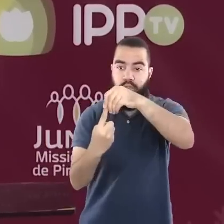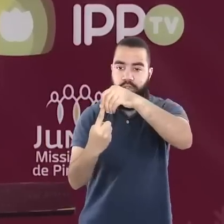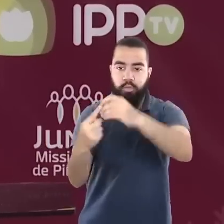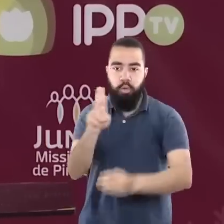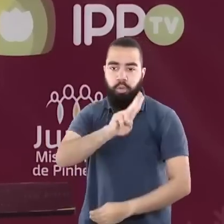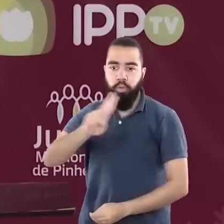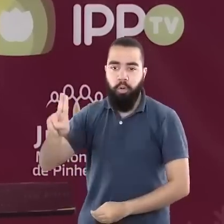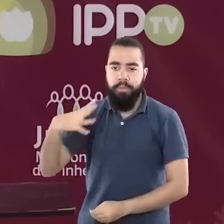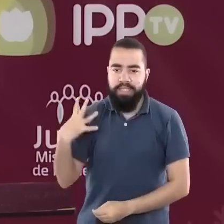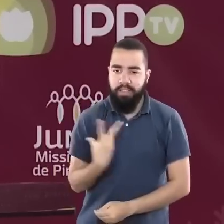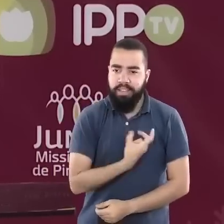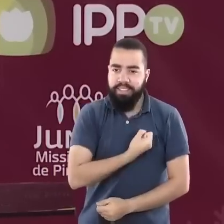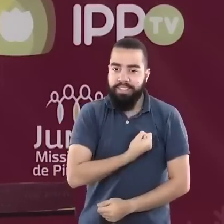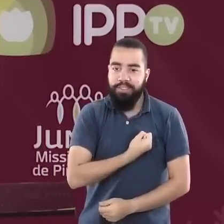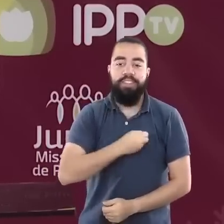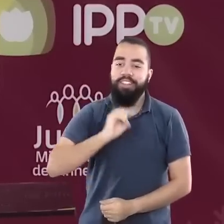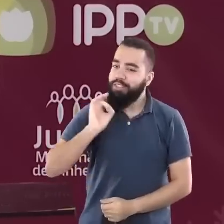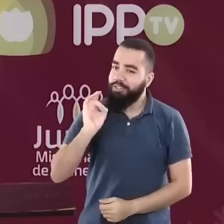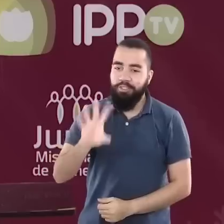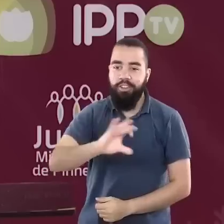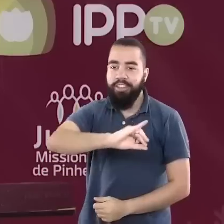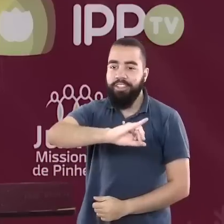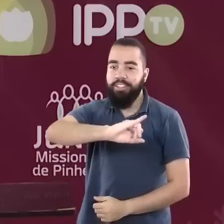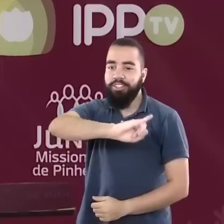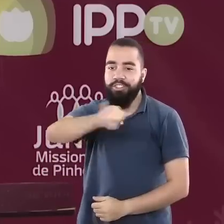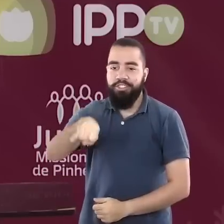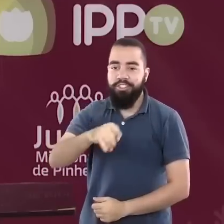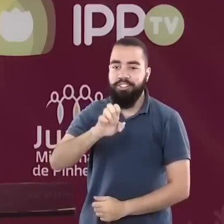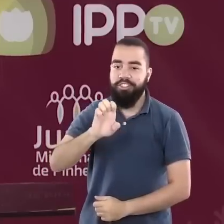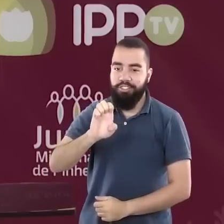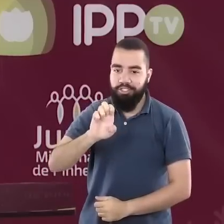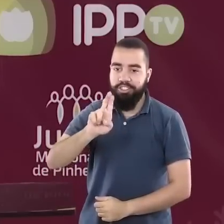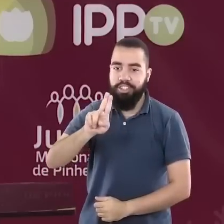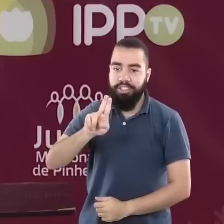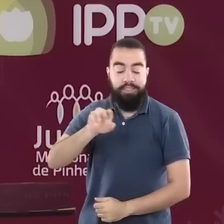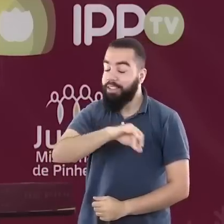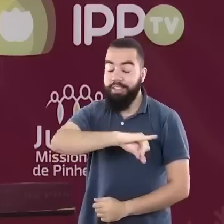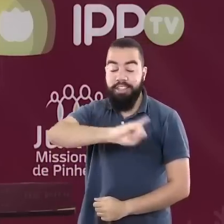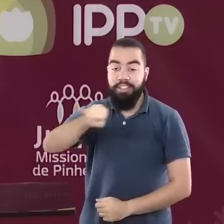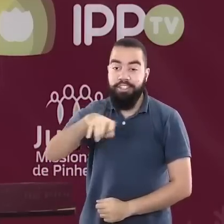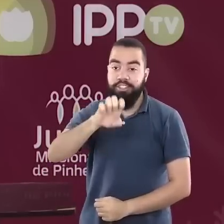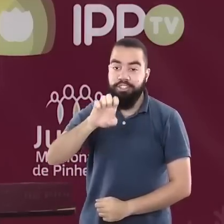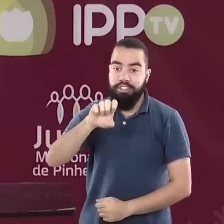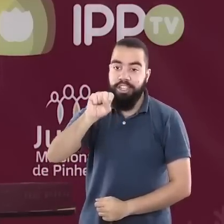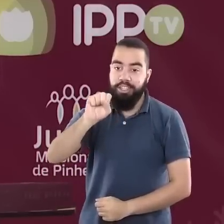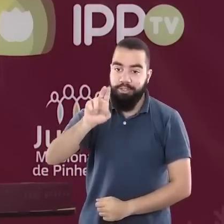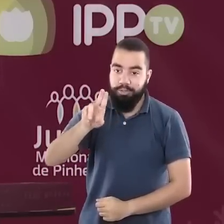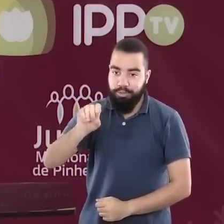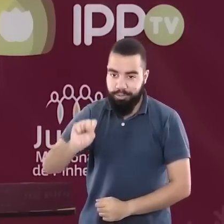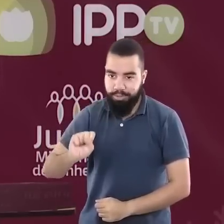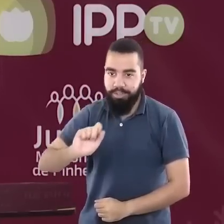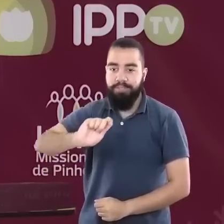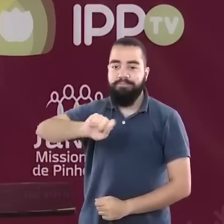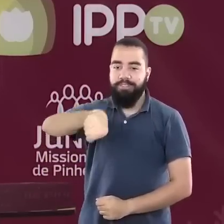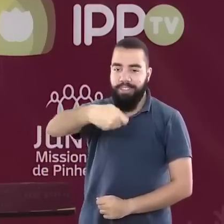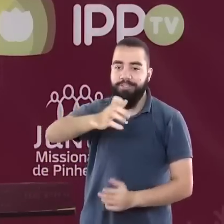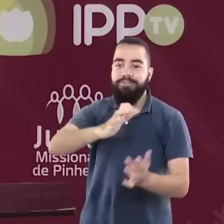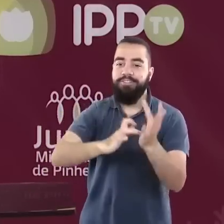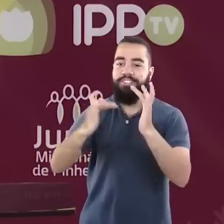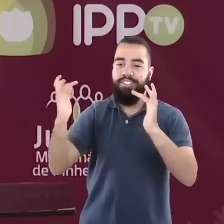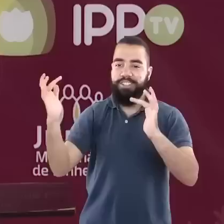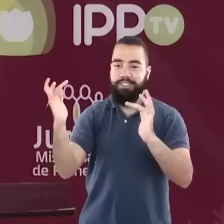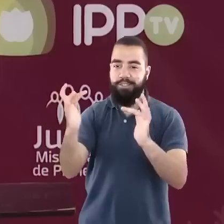qual importa que sejamos salvos a não ser o nome de Jesus Ele é a porta da salvação ele é o caminho para Deus